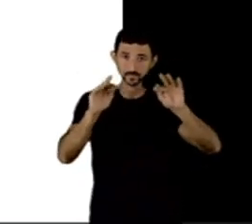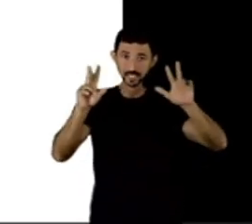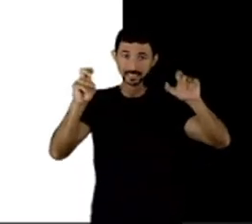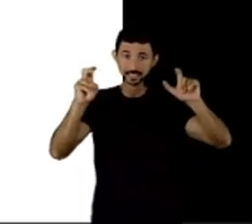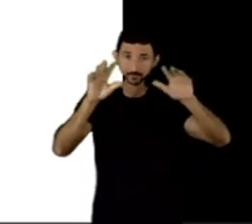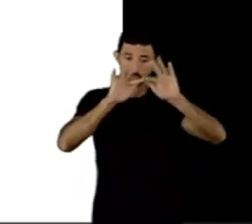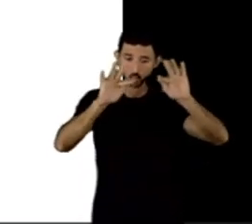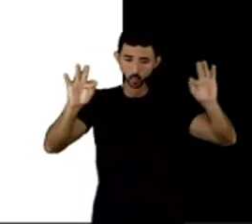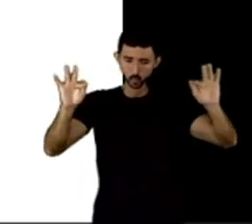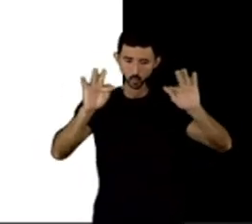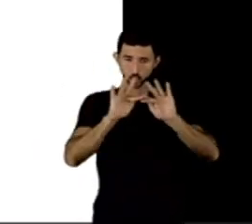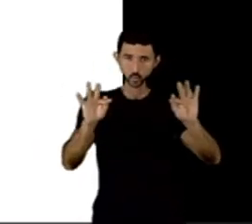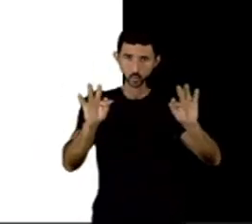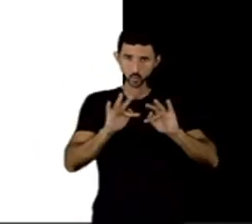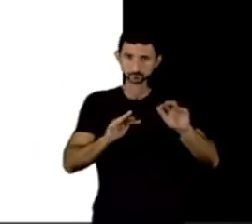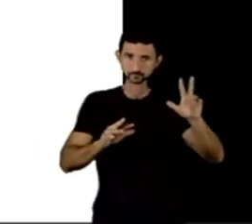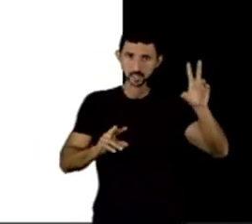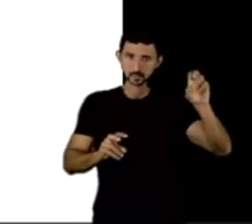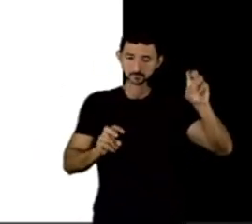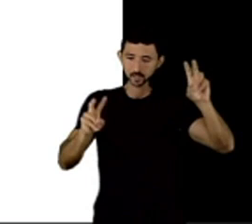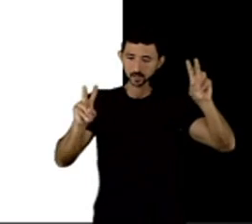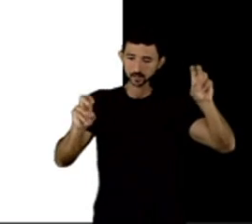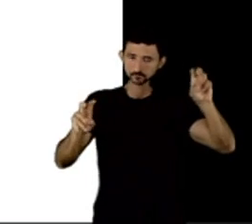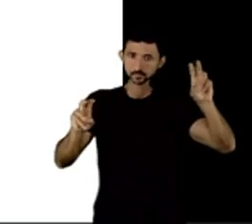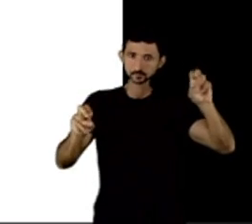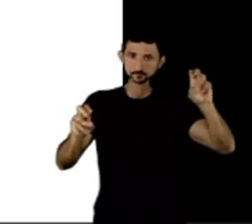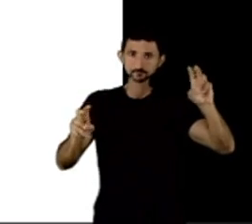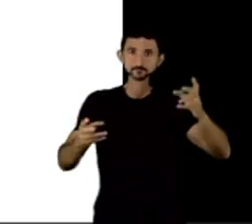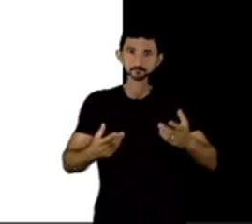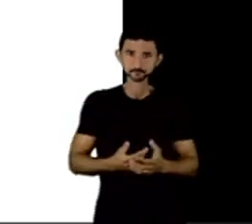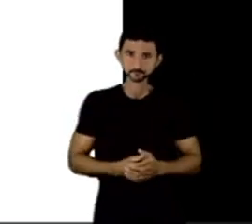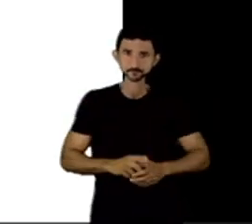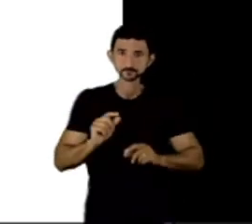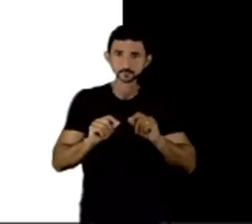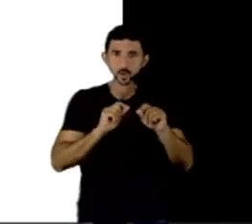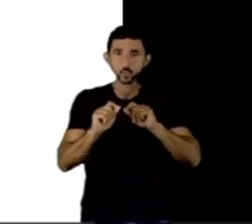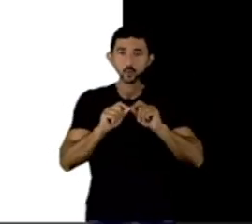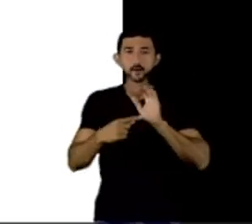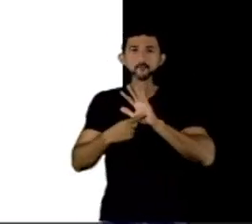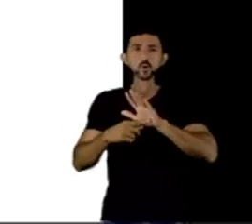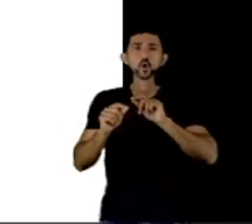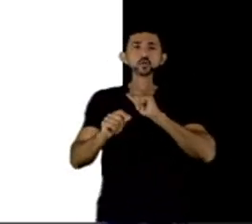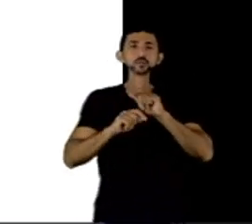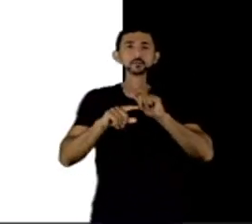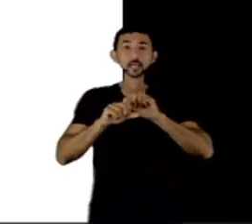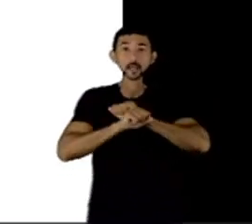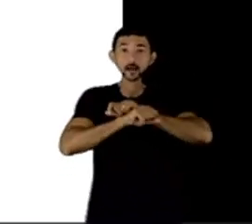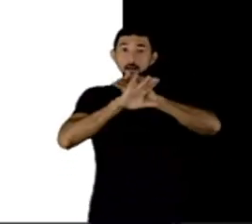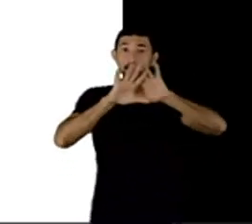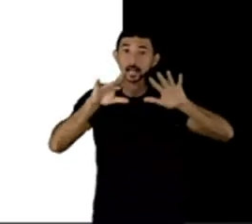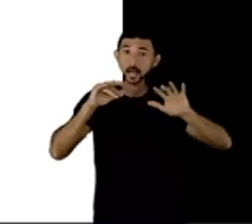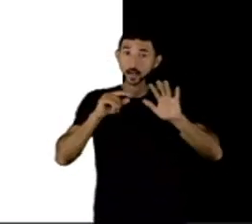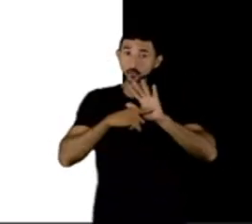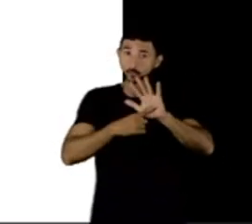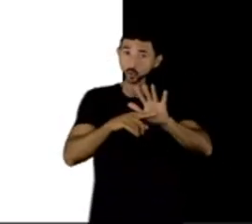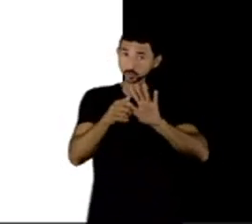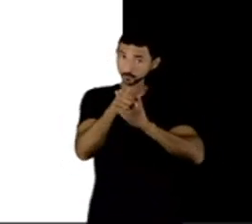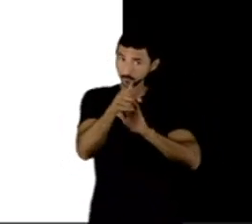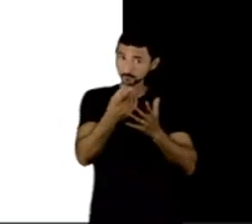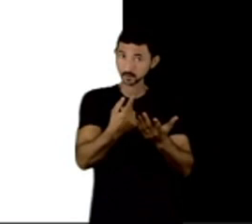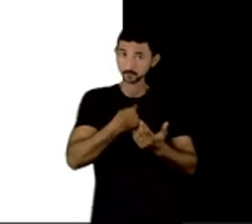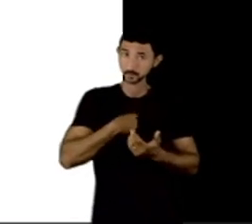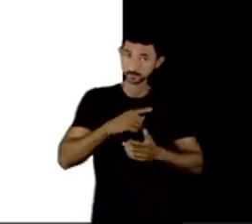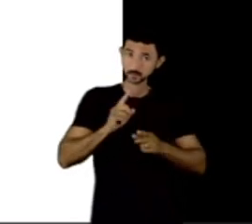ele está entre aspas. Esse é um indicativo muito claro para mim e para